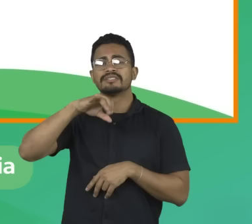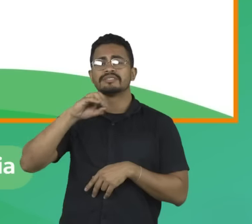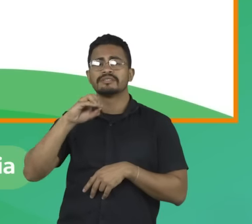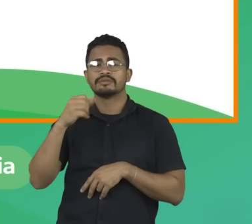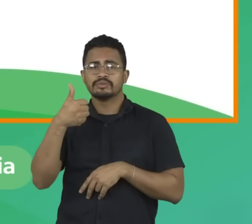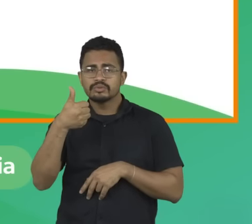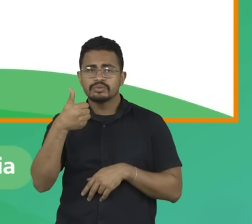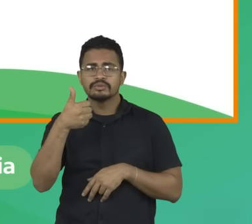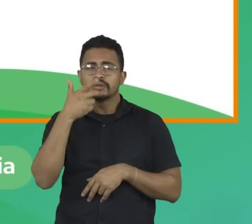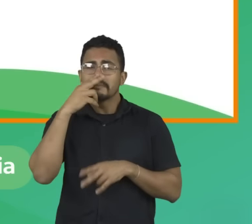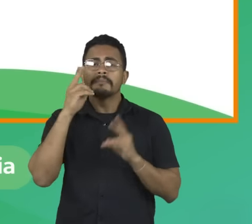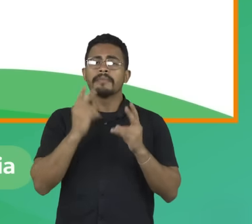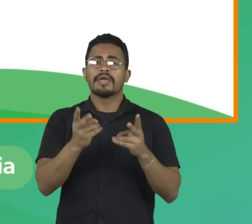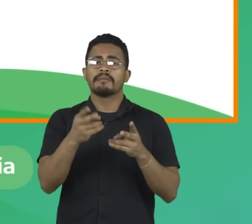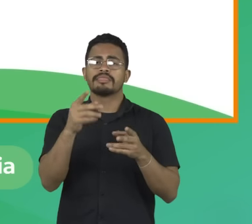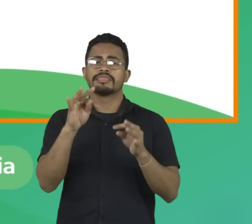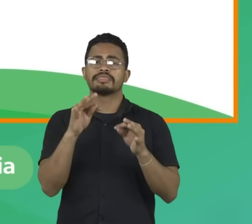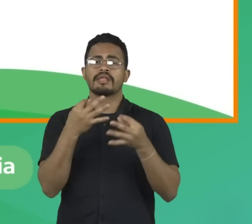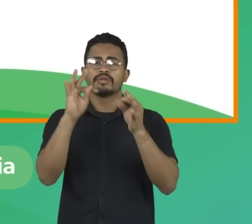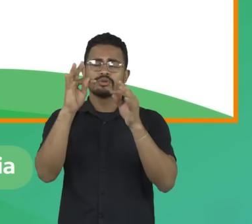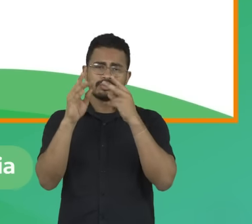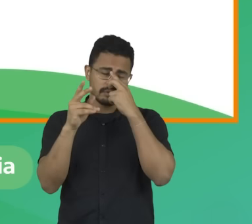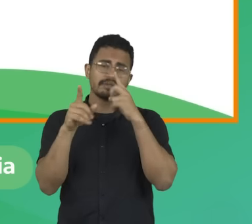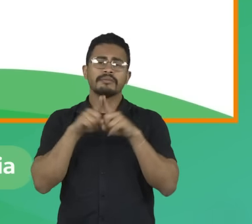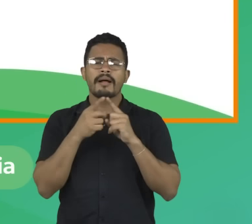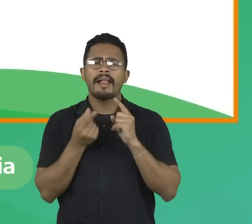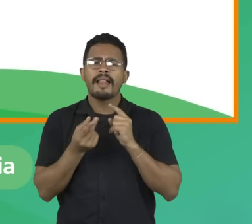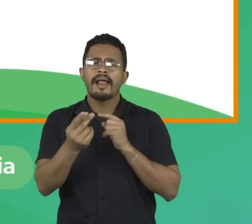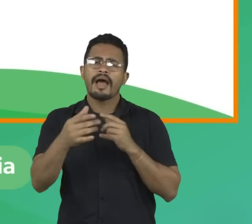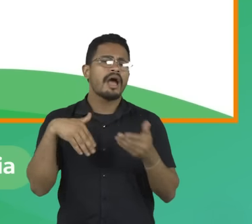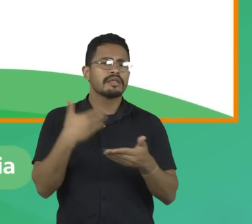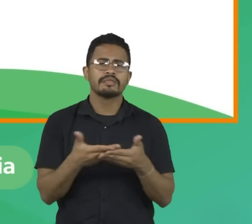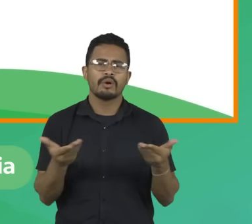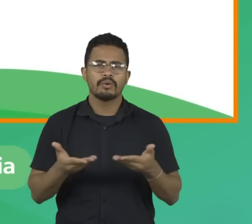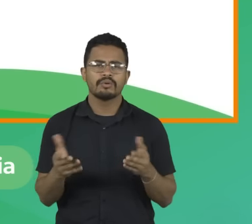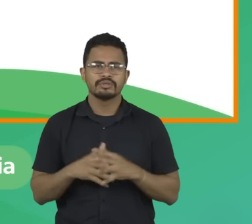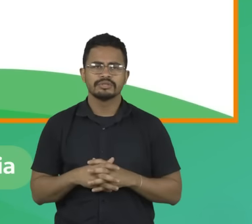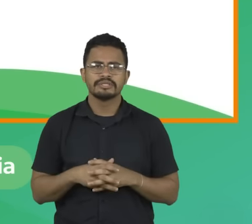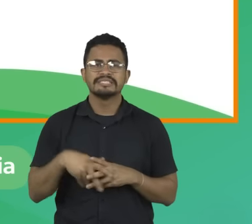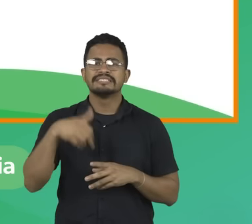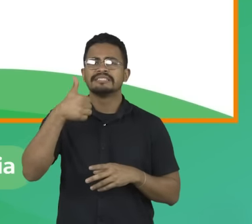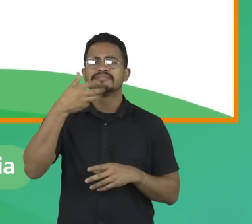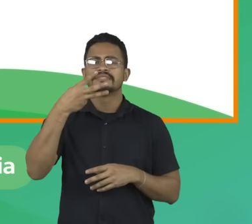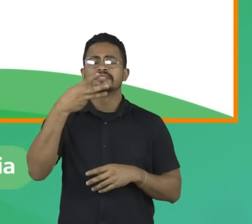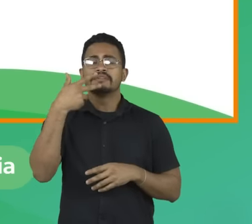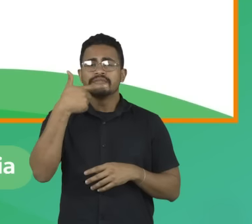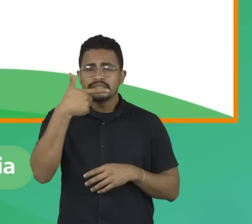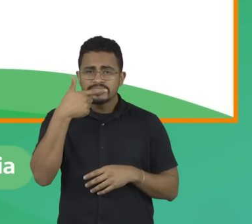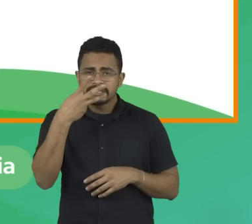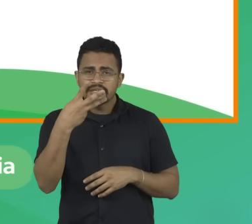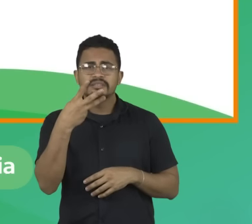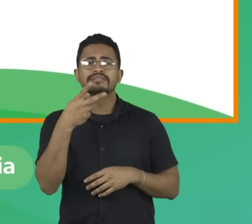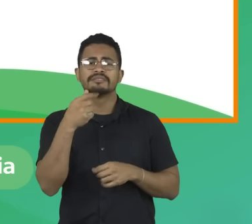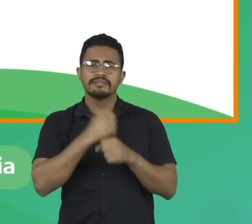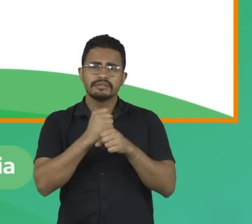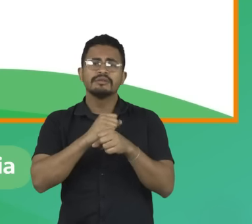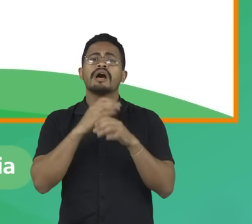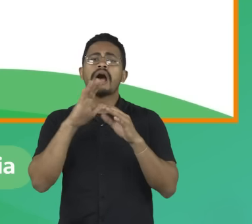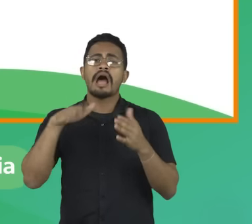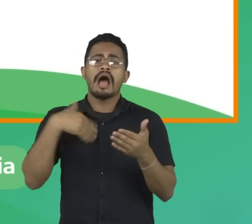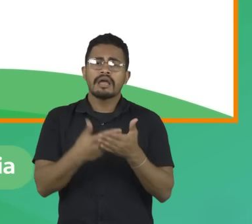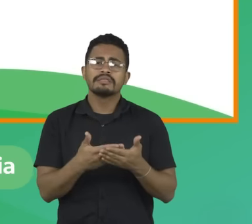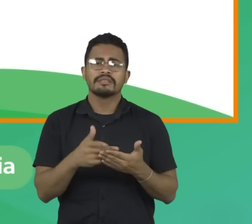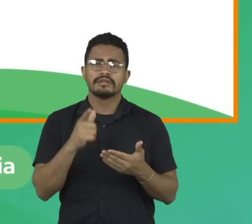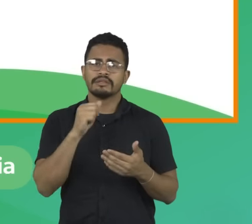mesma tecnologia e a durabilidade que continua até hoje? Ou seja, 123 anos depois, algumas dessas lâmpadas ainda existem. E por